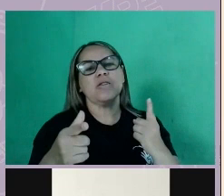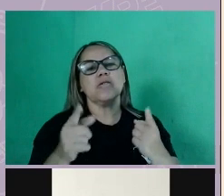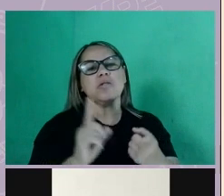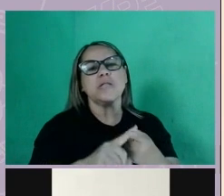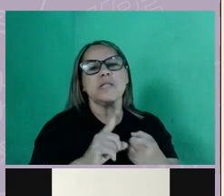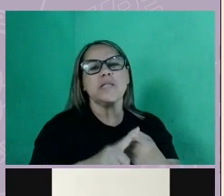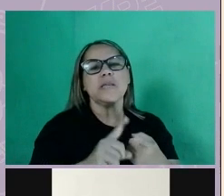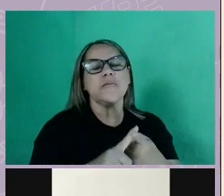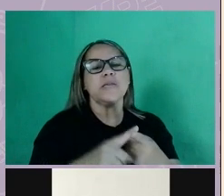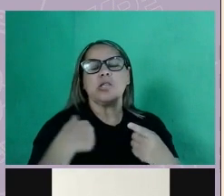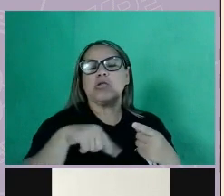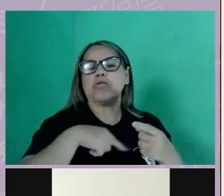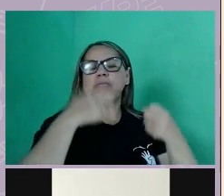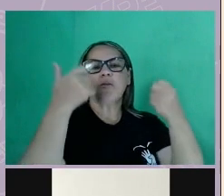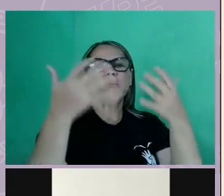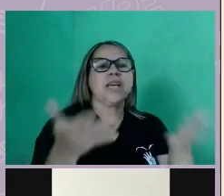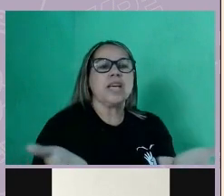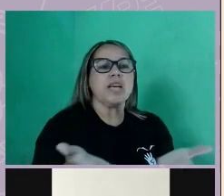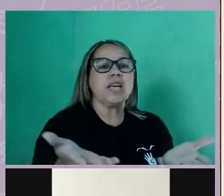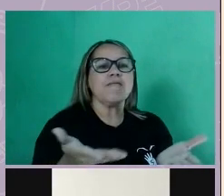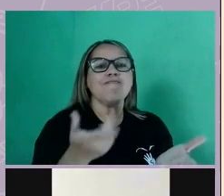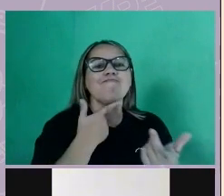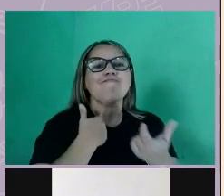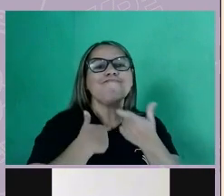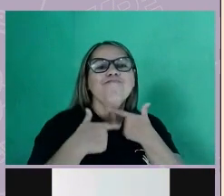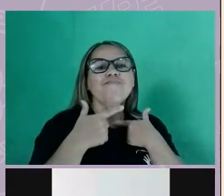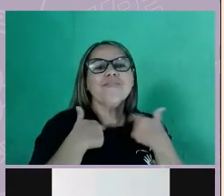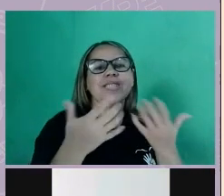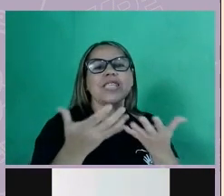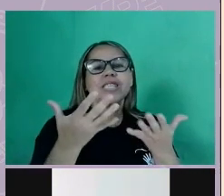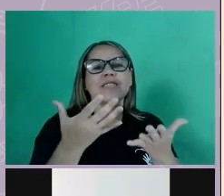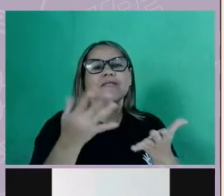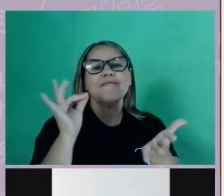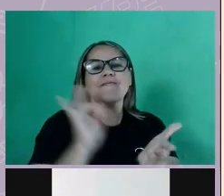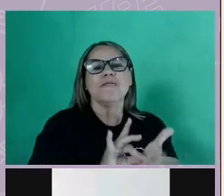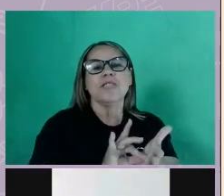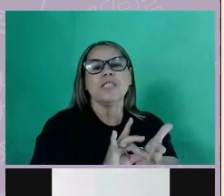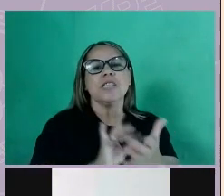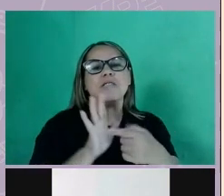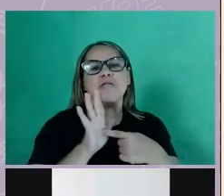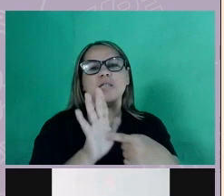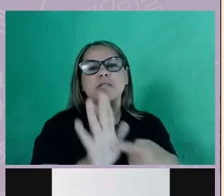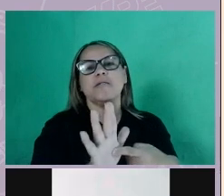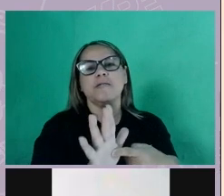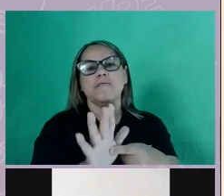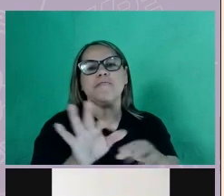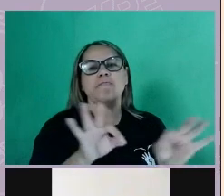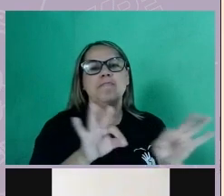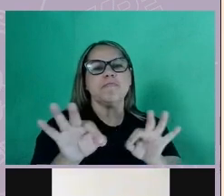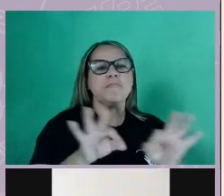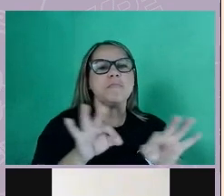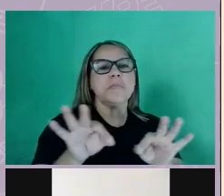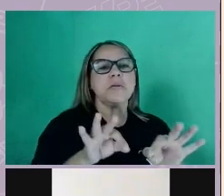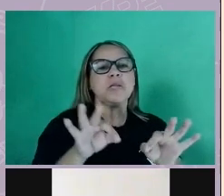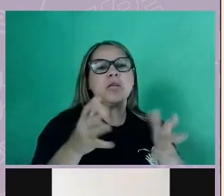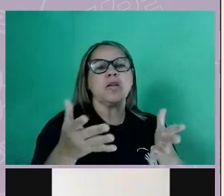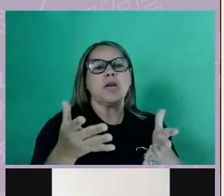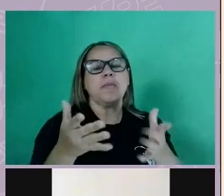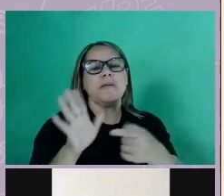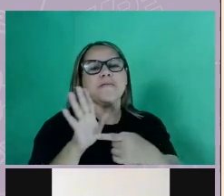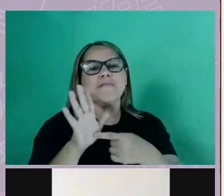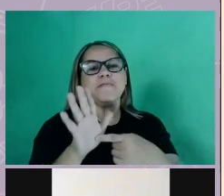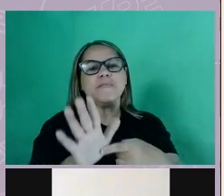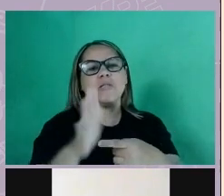que a gente fala agora no intuito de tornar mais concreta a exposição e preparar o terreno para a exposição